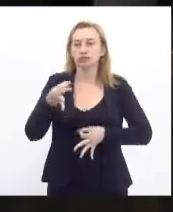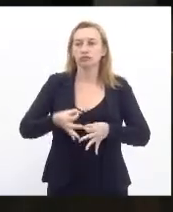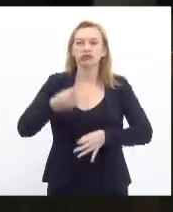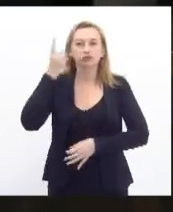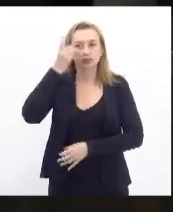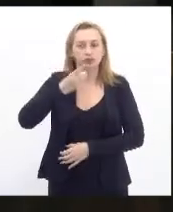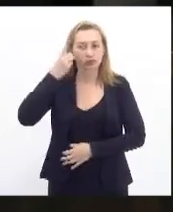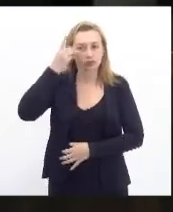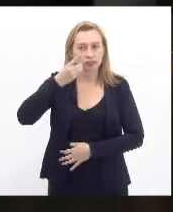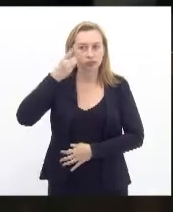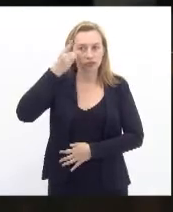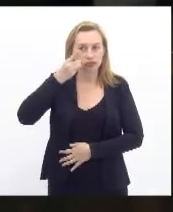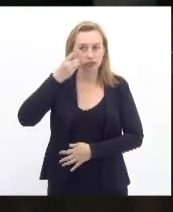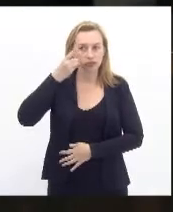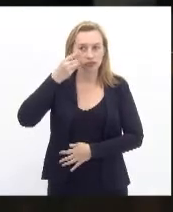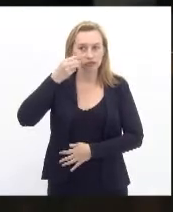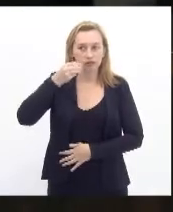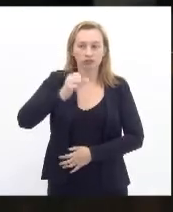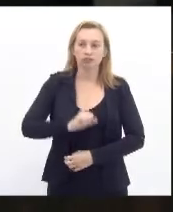deputado